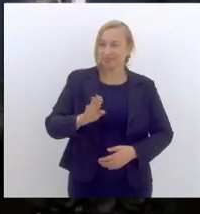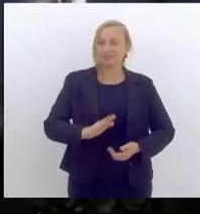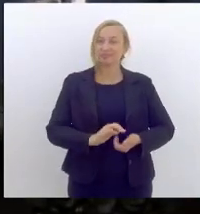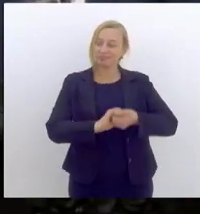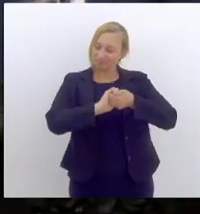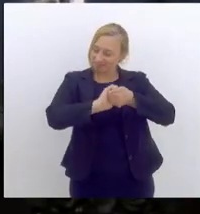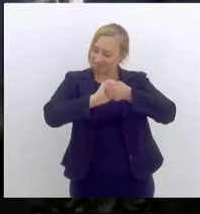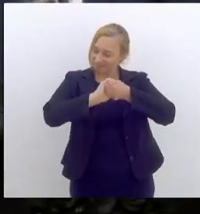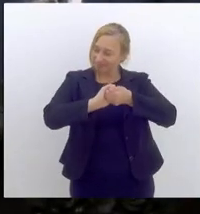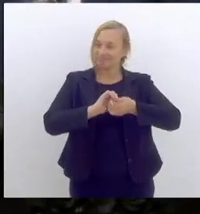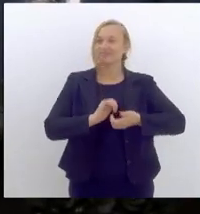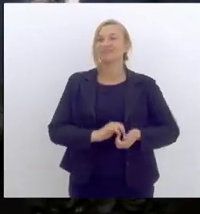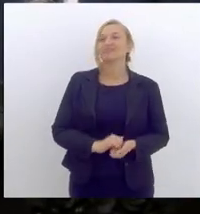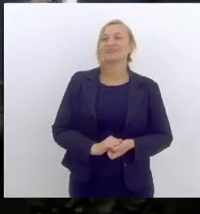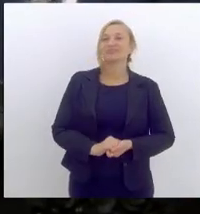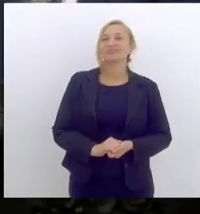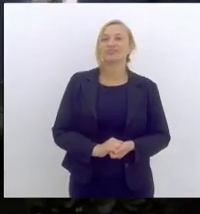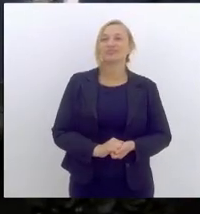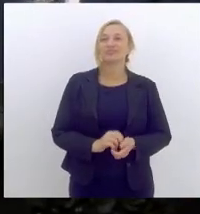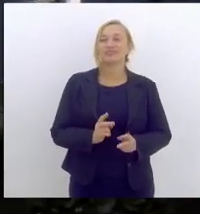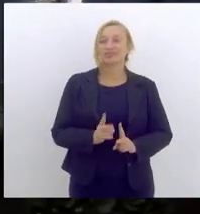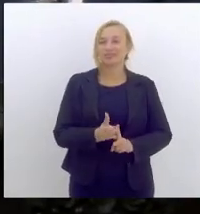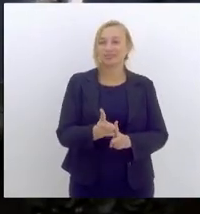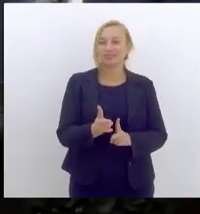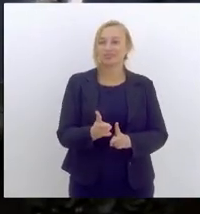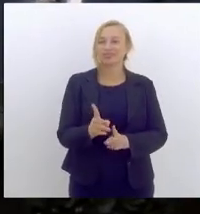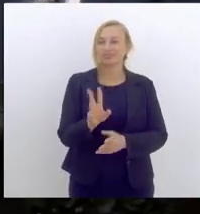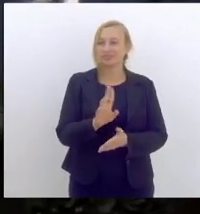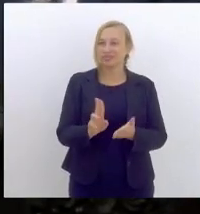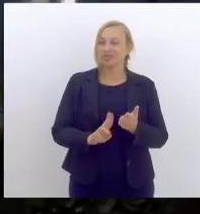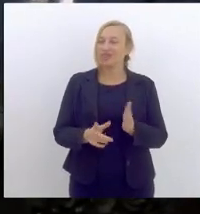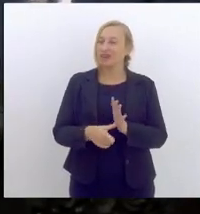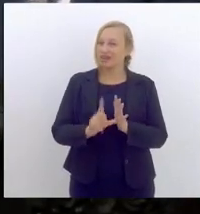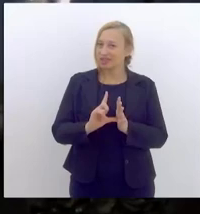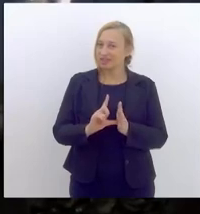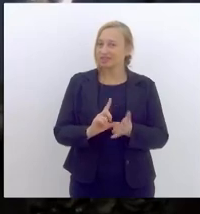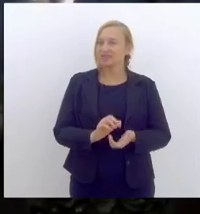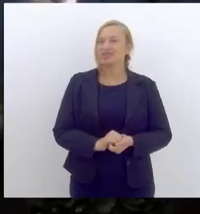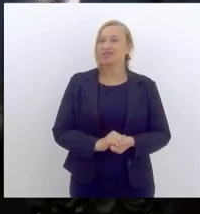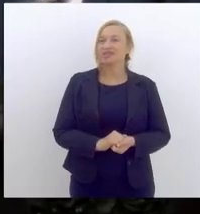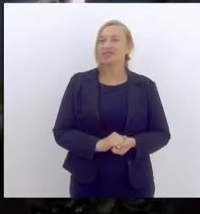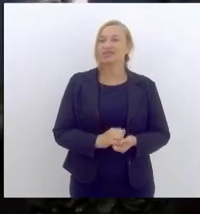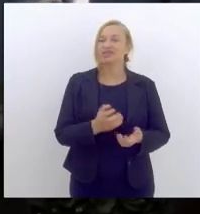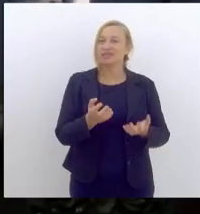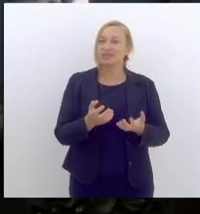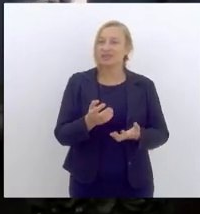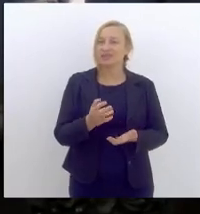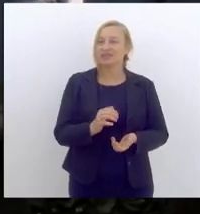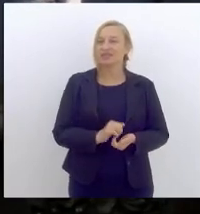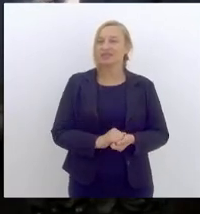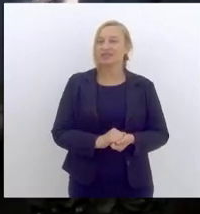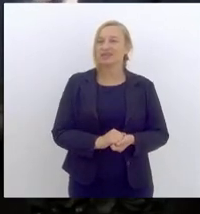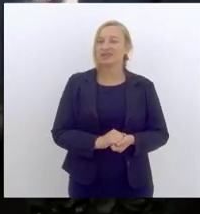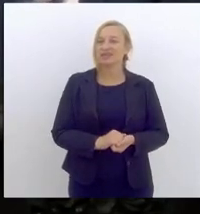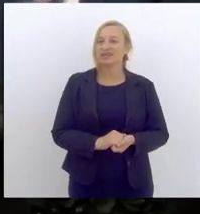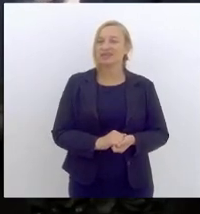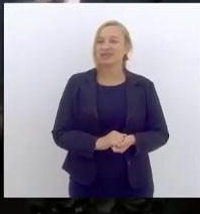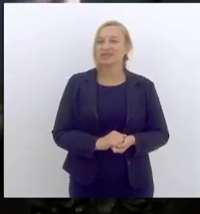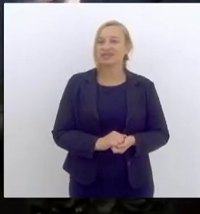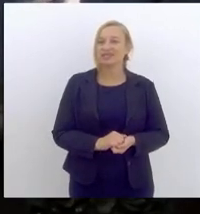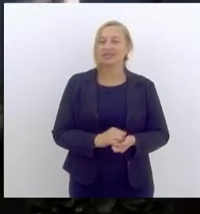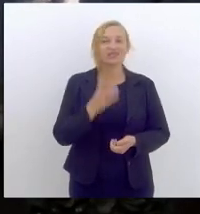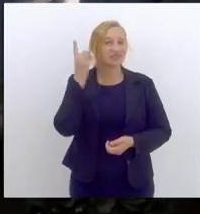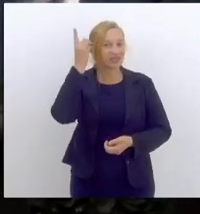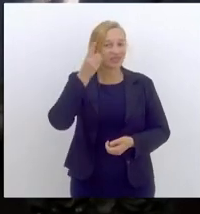mãos, vamos proceder à chamada. Antes de proceder à chamada, queria apenas fazer, deputada Tia Ju, deputada